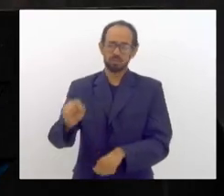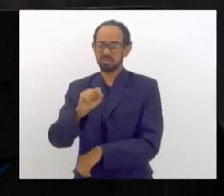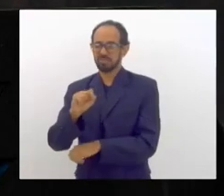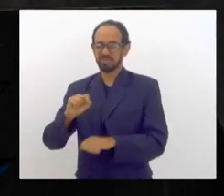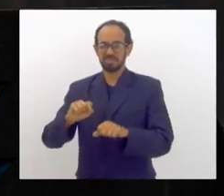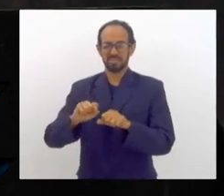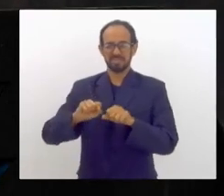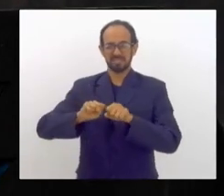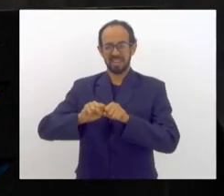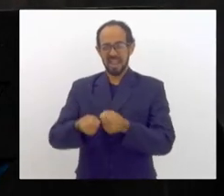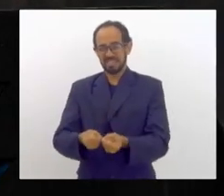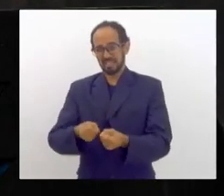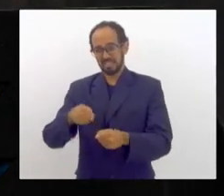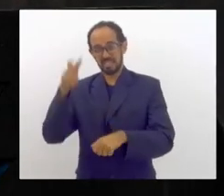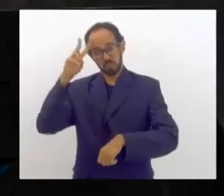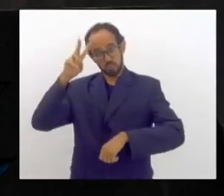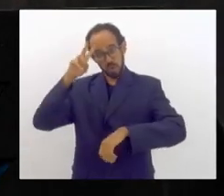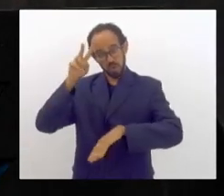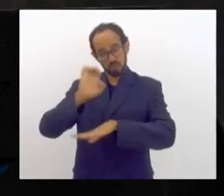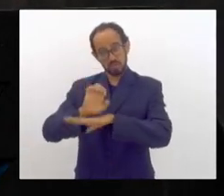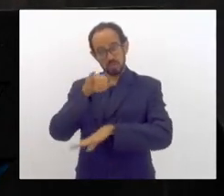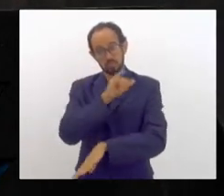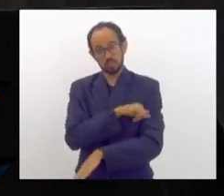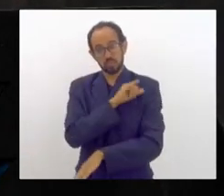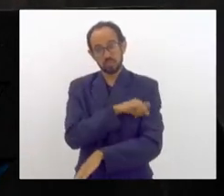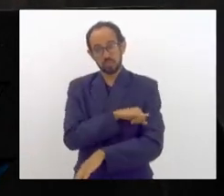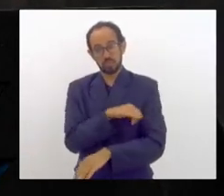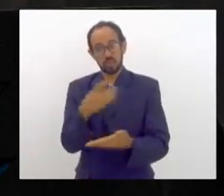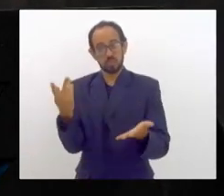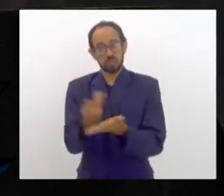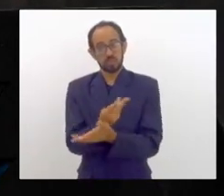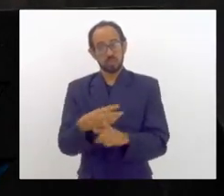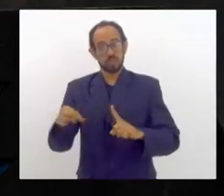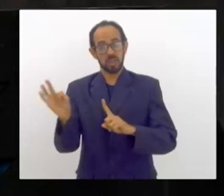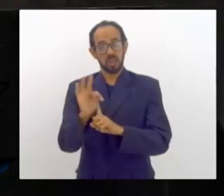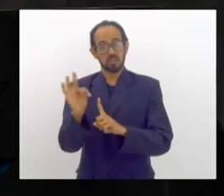da história do estado do Rio de Janeiro, que pegou Teresópolis,